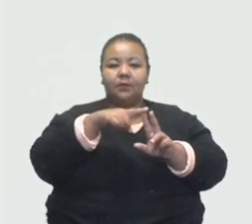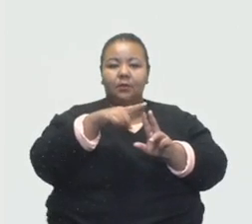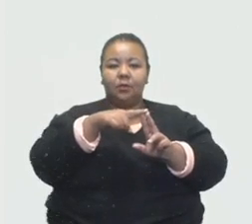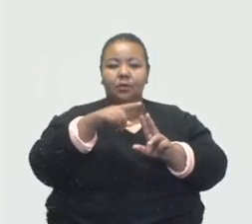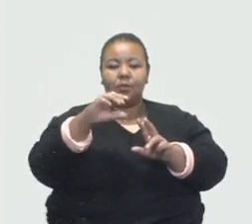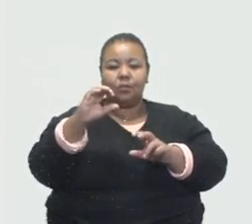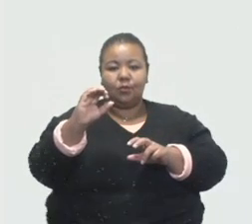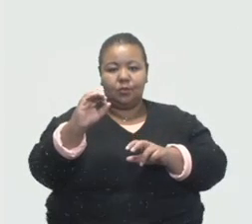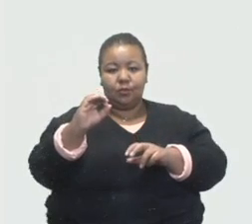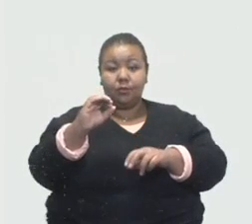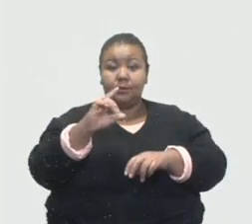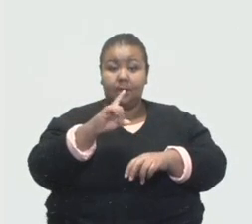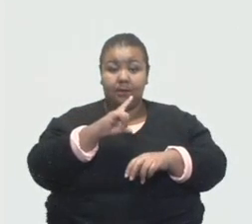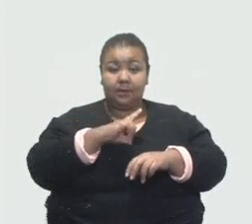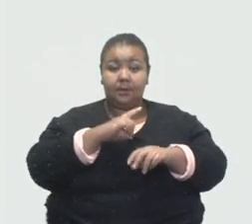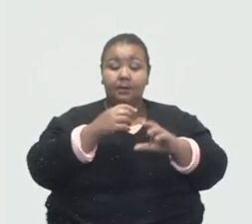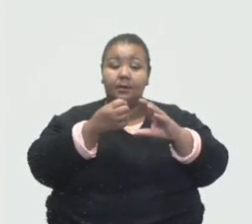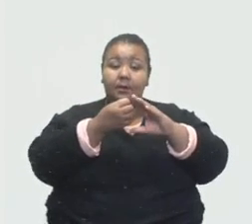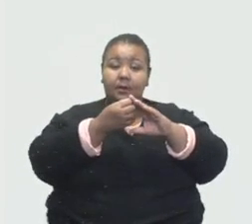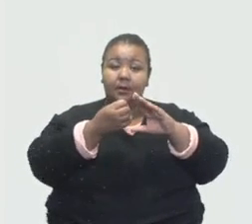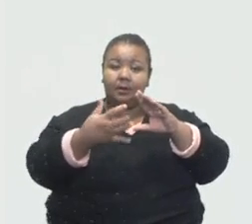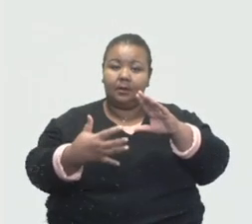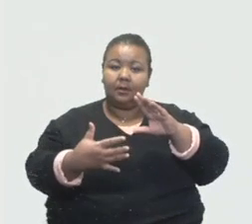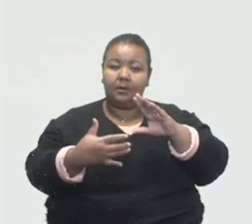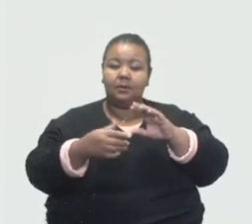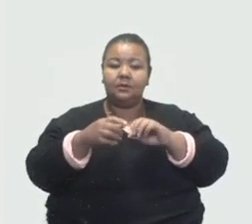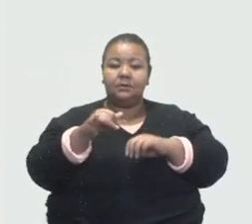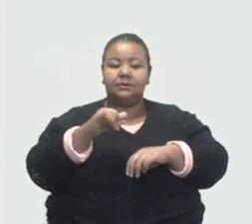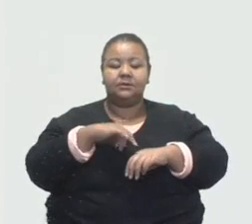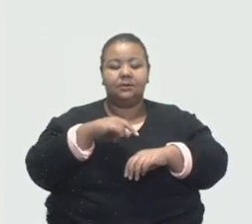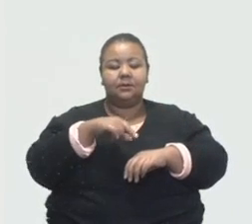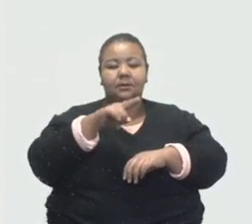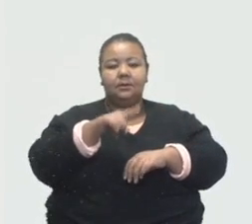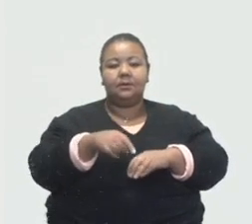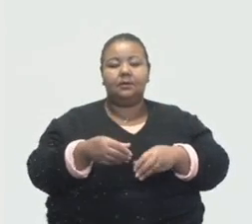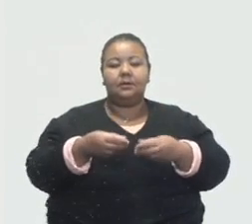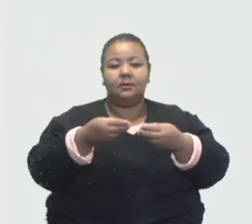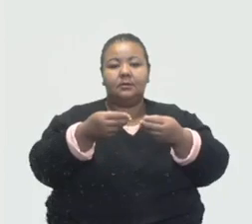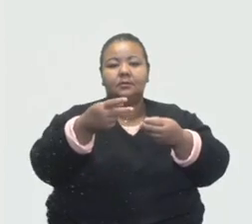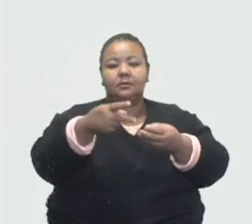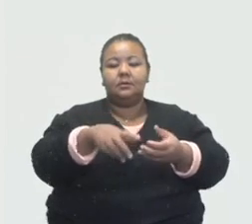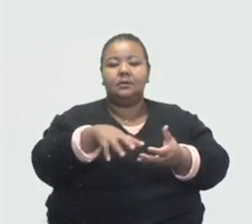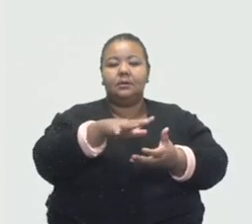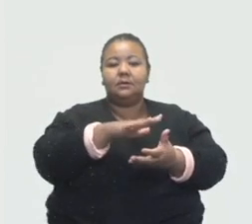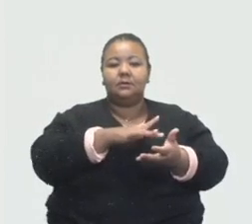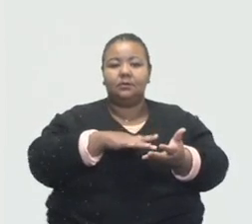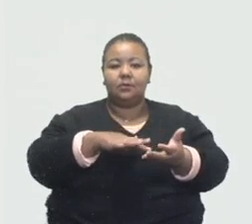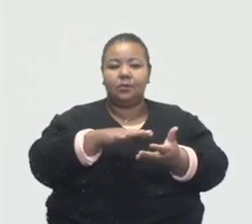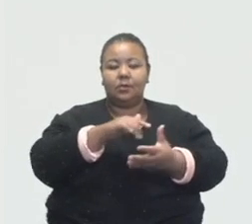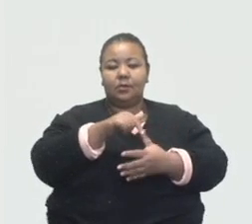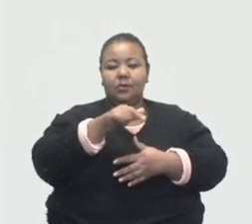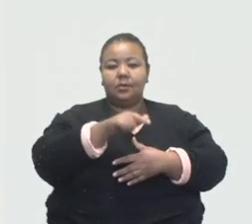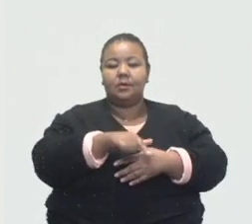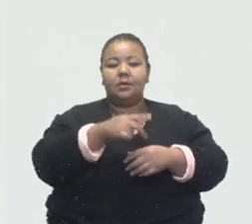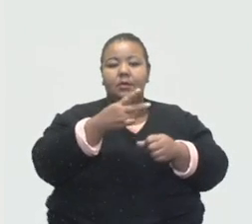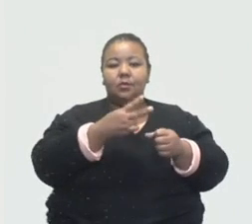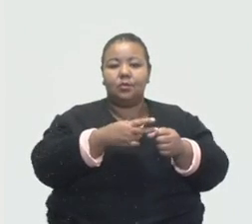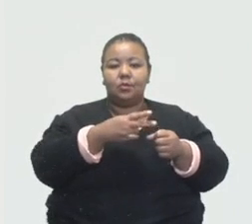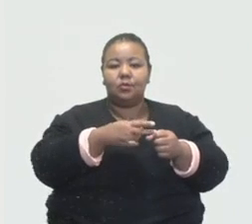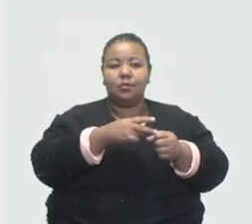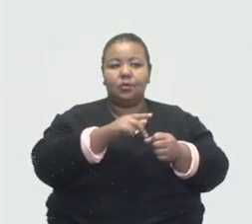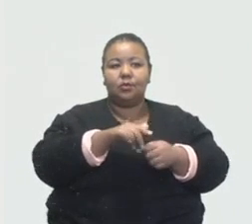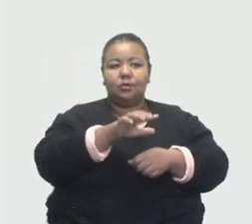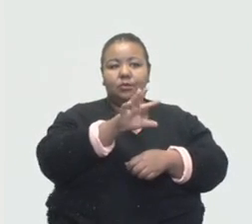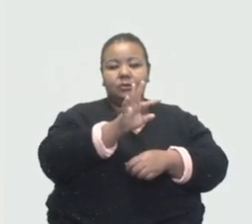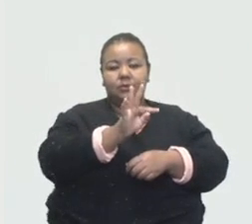ele não tem essa característica. Se ele tem essa característica, ele é dado da seguinte forma, que o núcleo da minha transformação